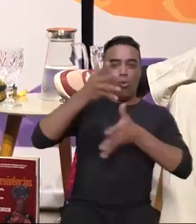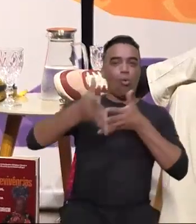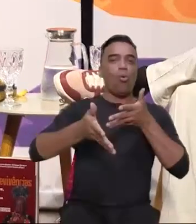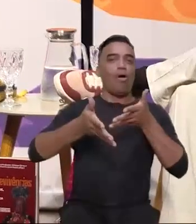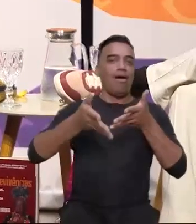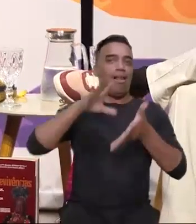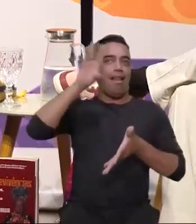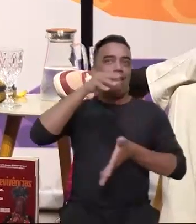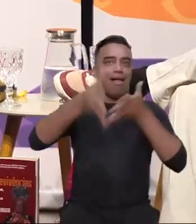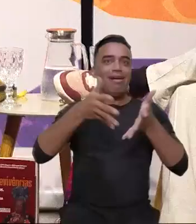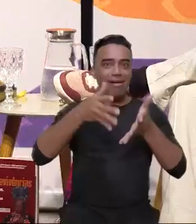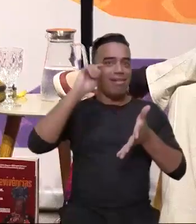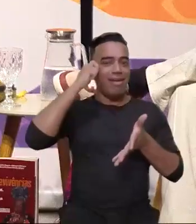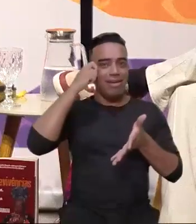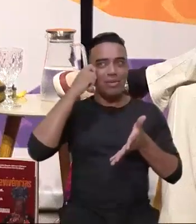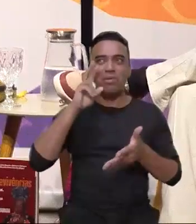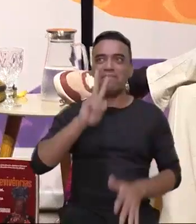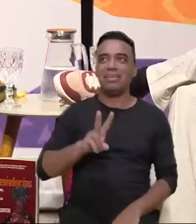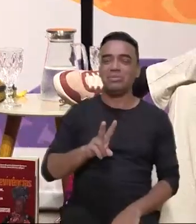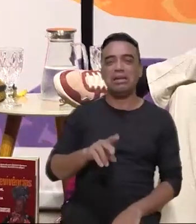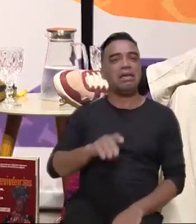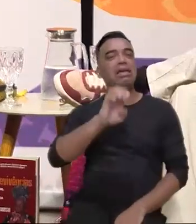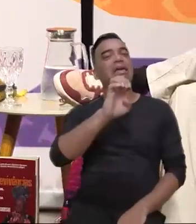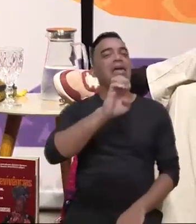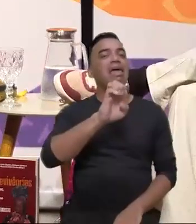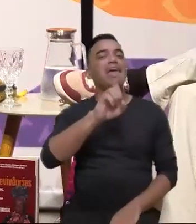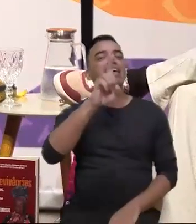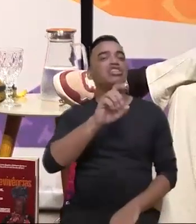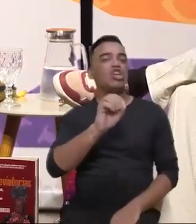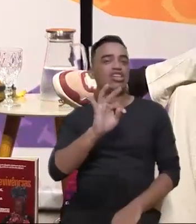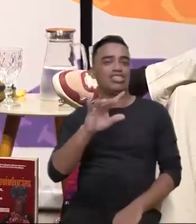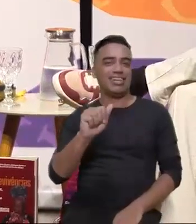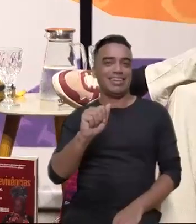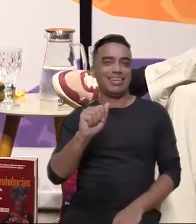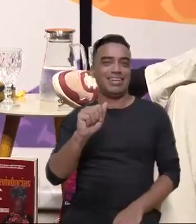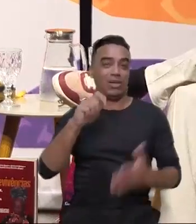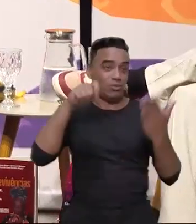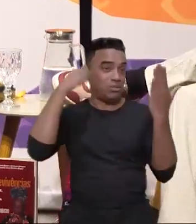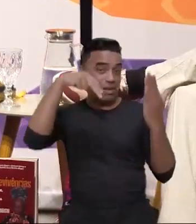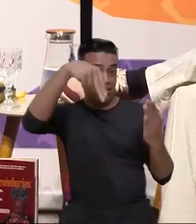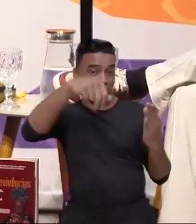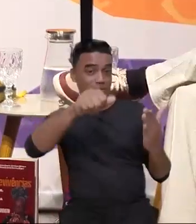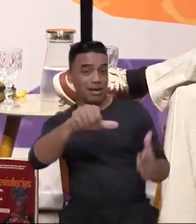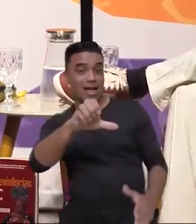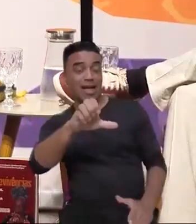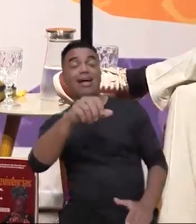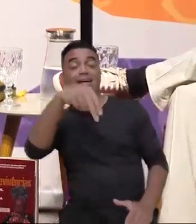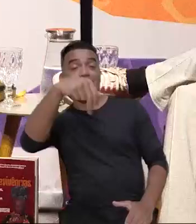quando muito ela é vista como exótica. Então, a gente diz, o espelho de Narciso